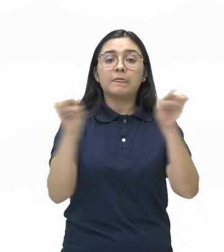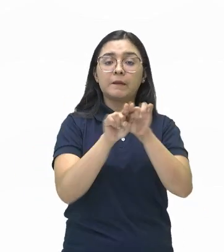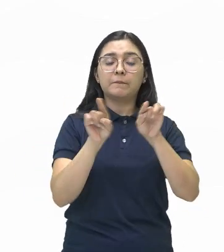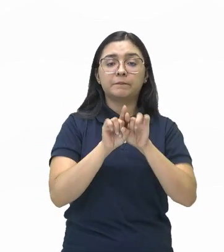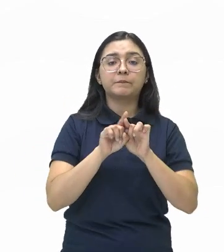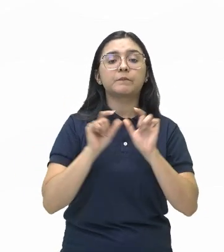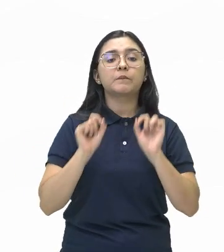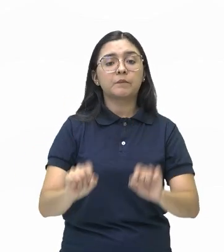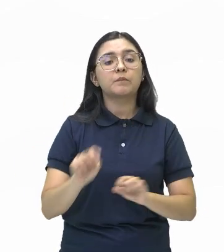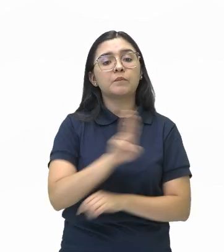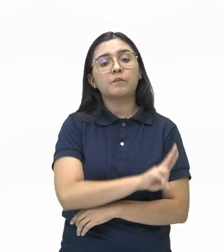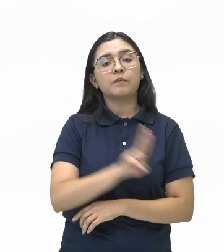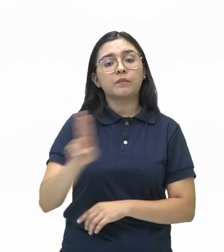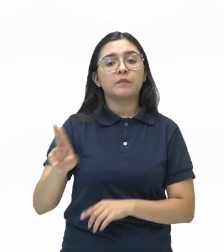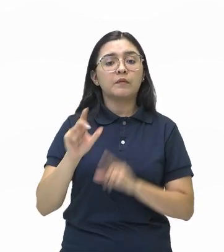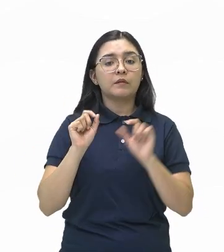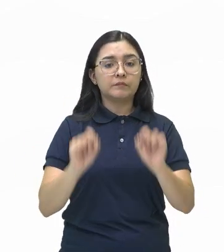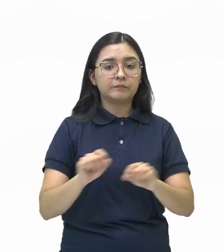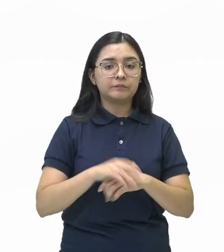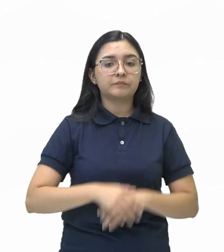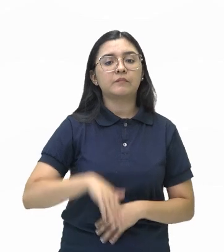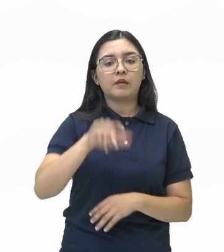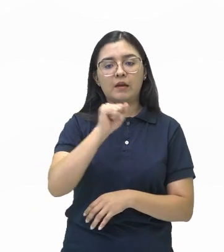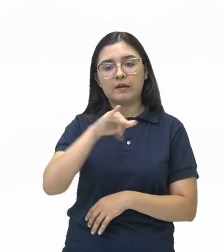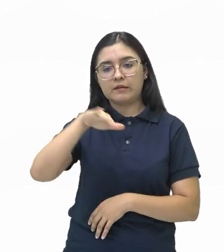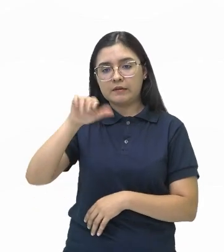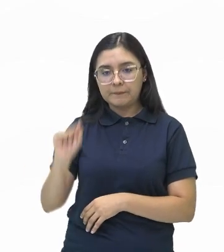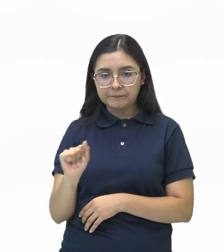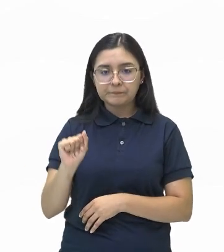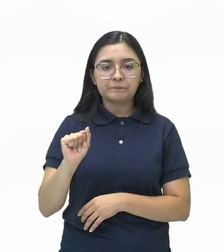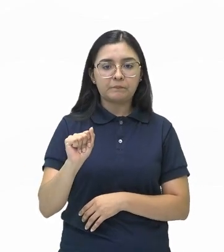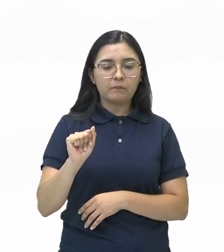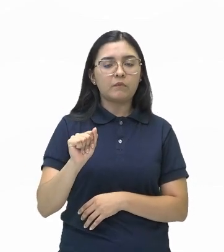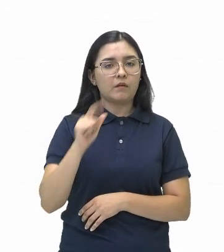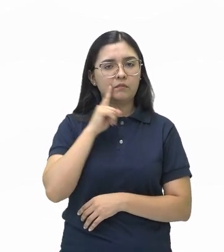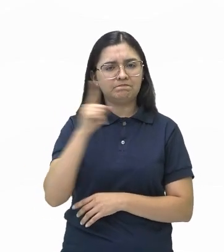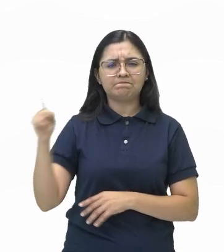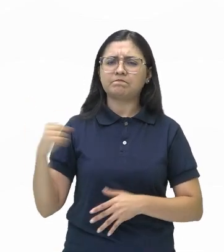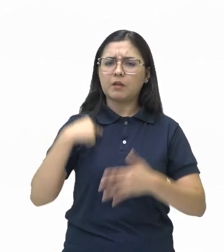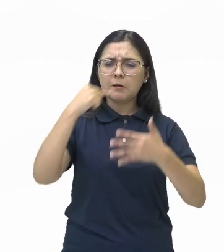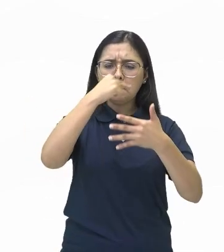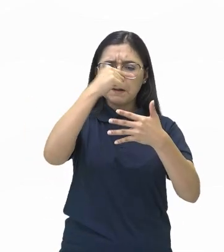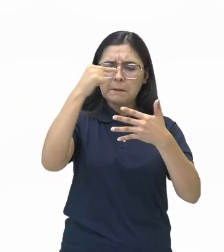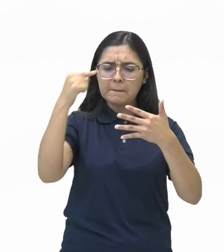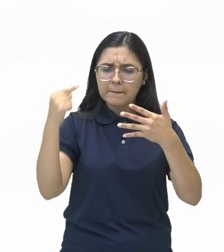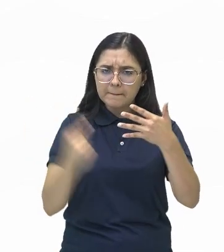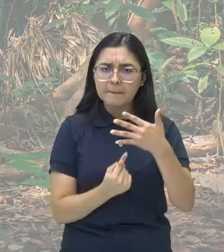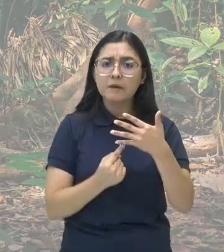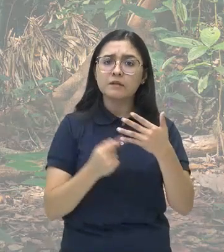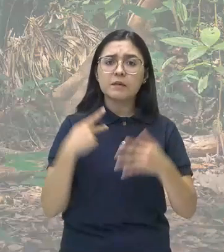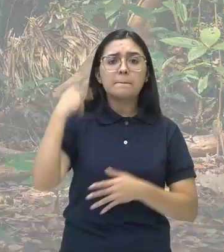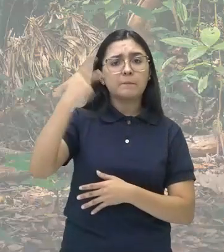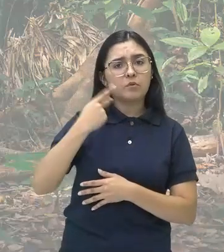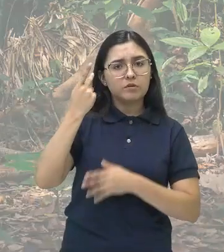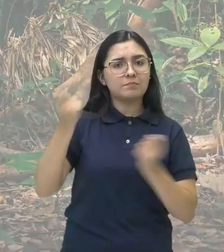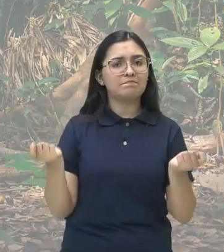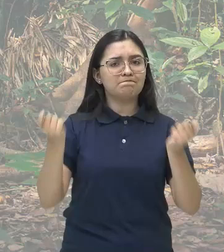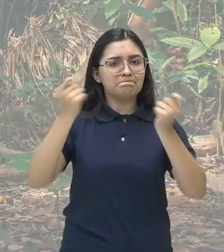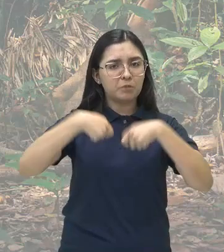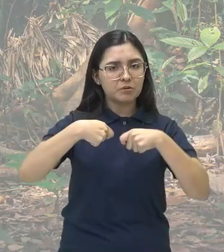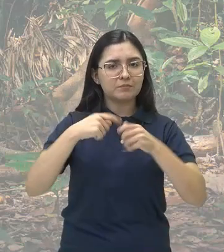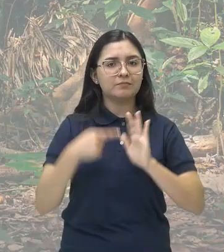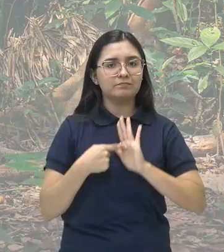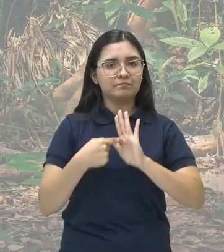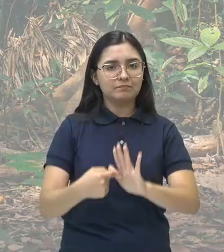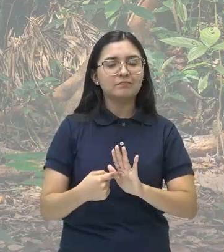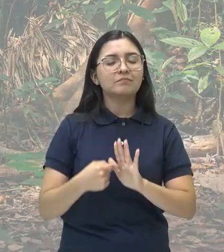nós chamamos de avaliação de impacto ambiental. Olha só, quanta coisa tem aí que essa política traz para nós,